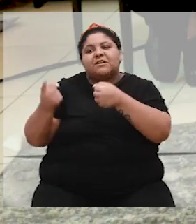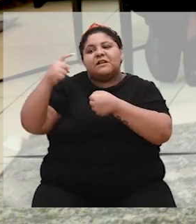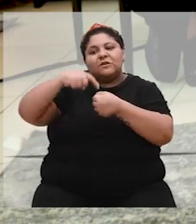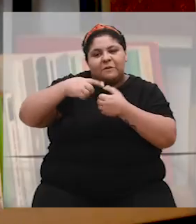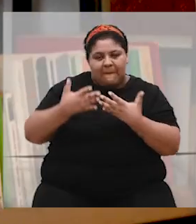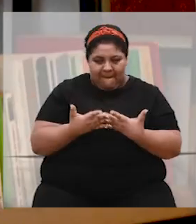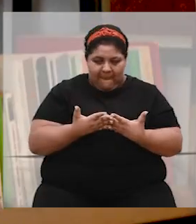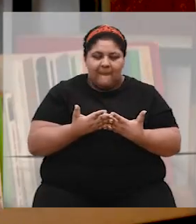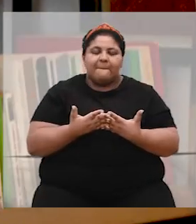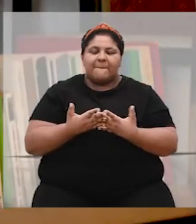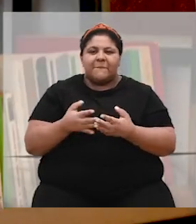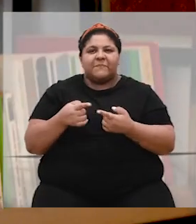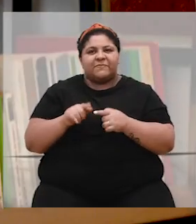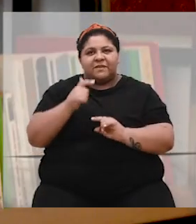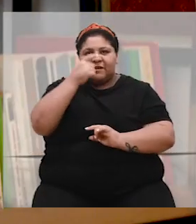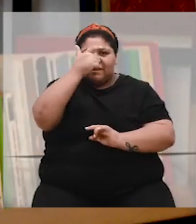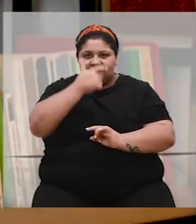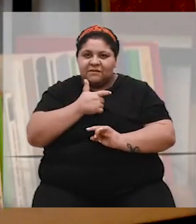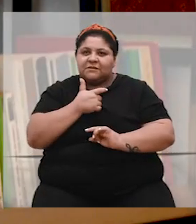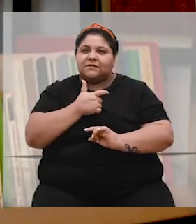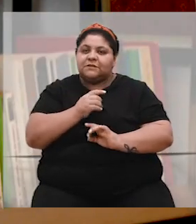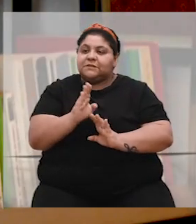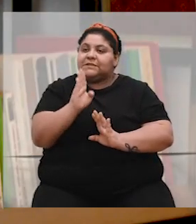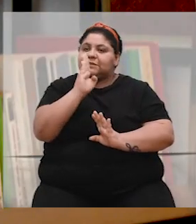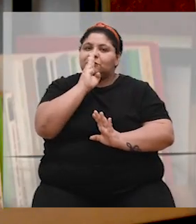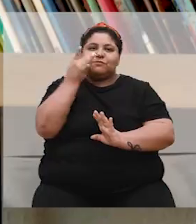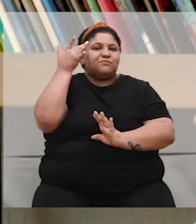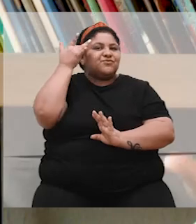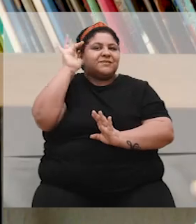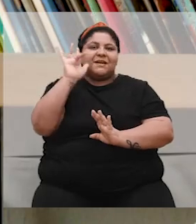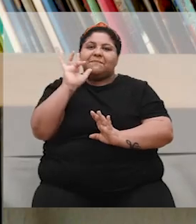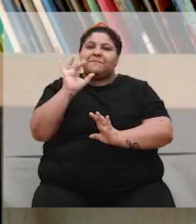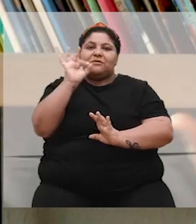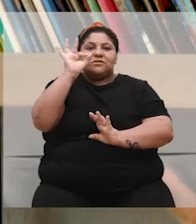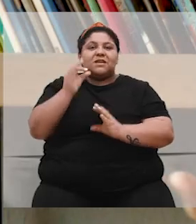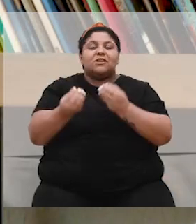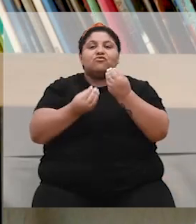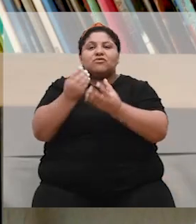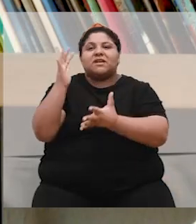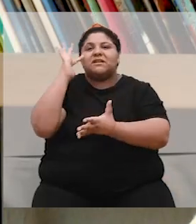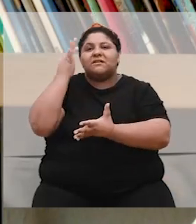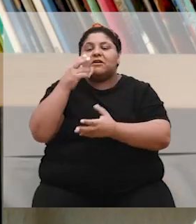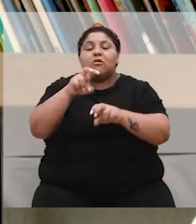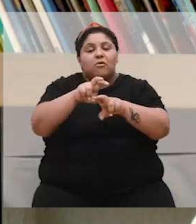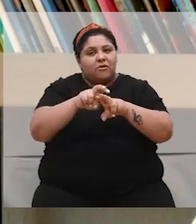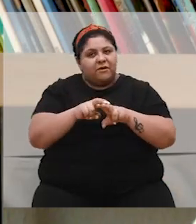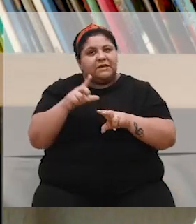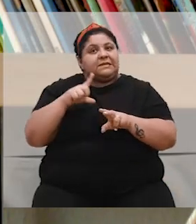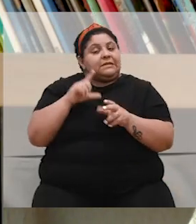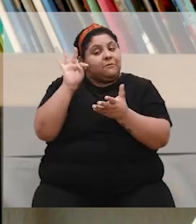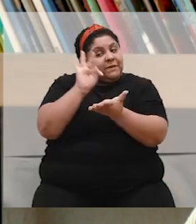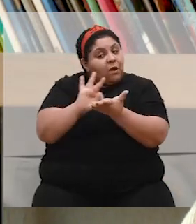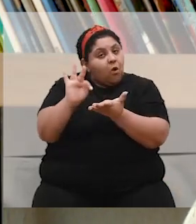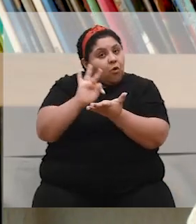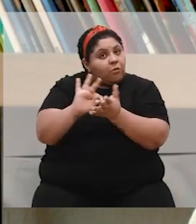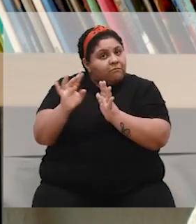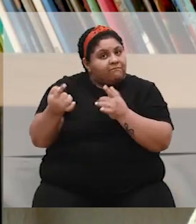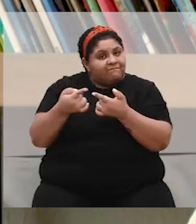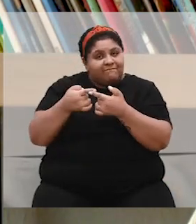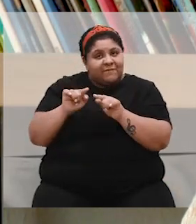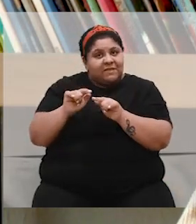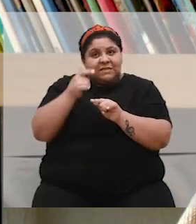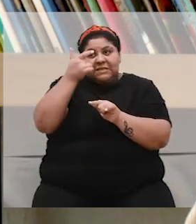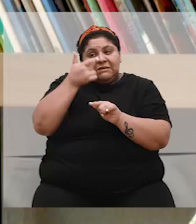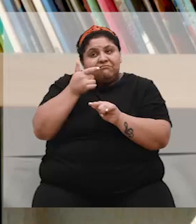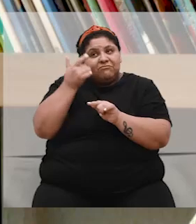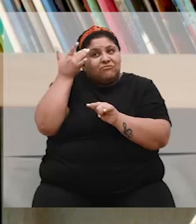com que o leitor retorne. Mas eu acho que é algo silencioso ainda, sabe? E por isso que eu digo, tenho umas